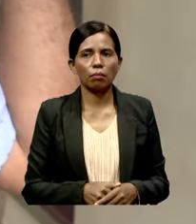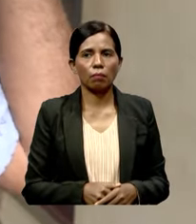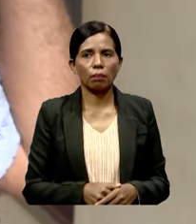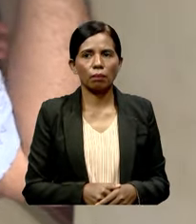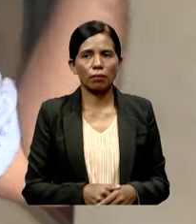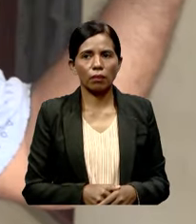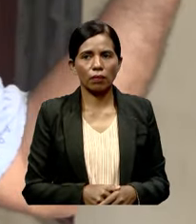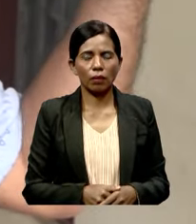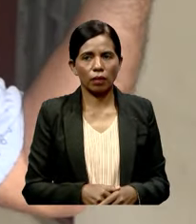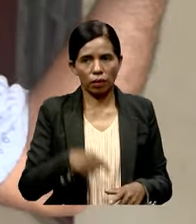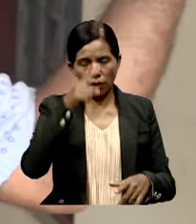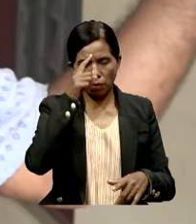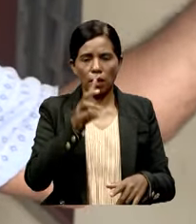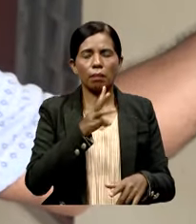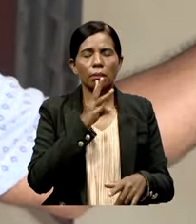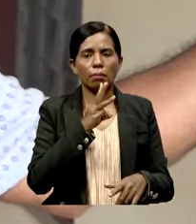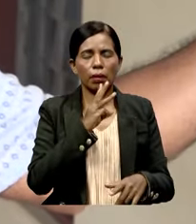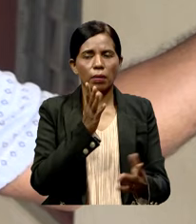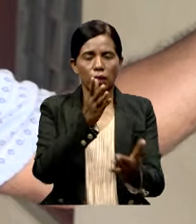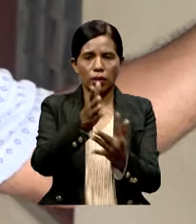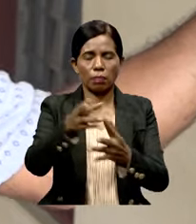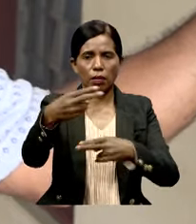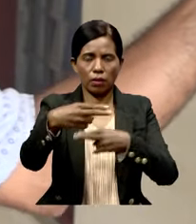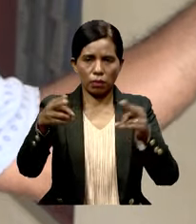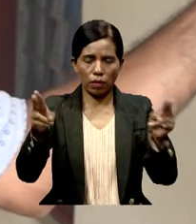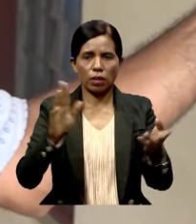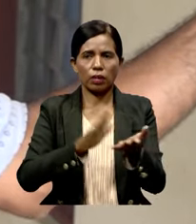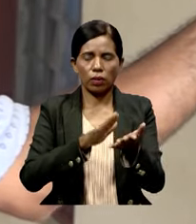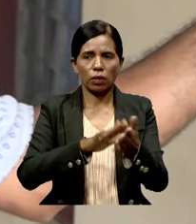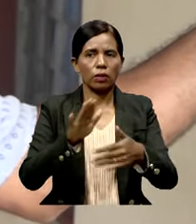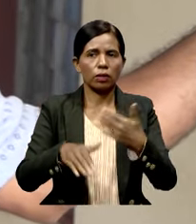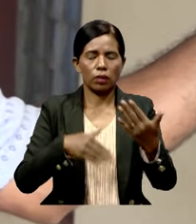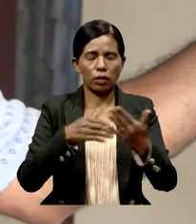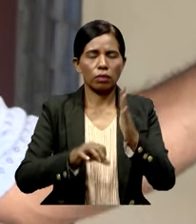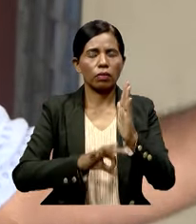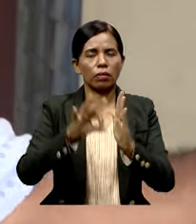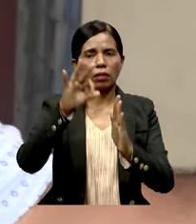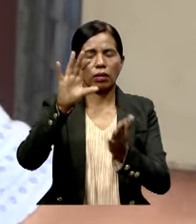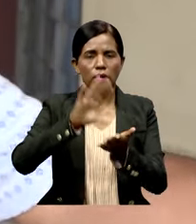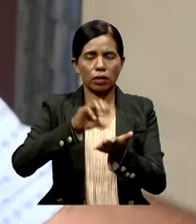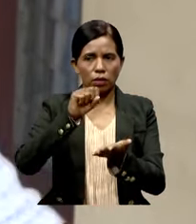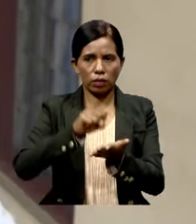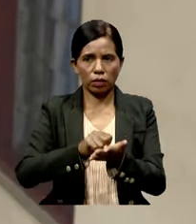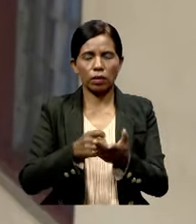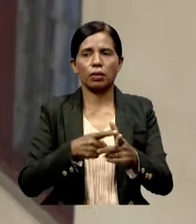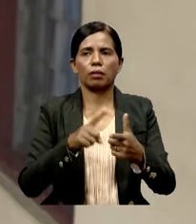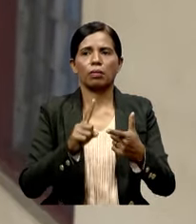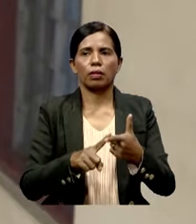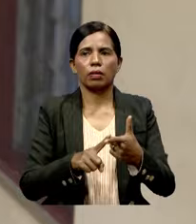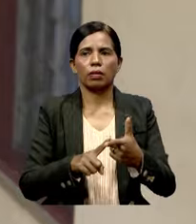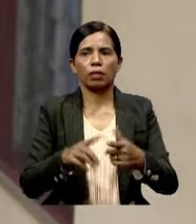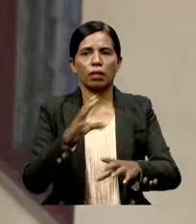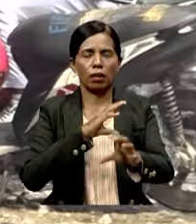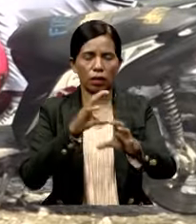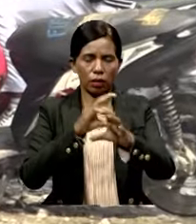sala serne tam sala serne be bele tama inclui biblioteca fakultas de ciências sociais wo inda der be na kono depois kareta mak